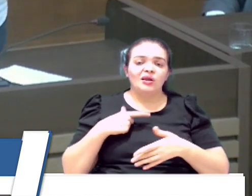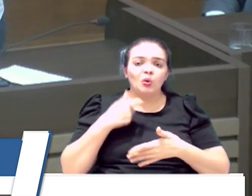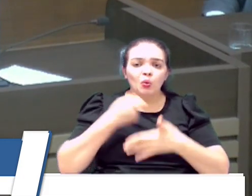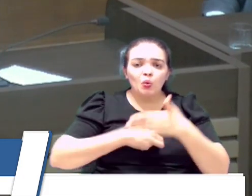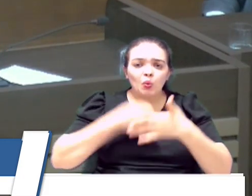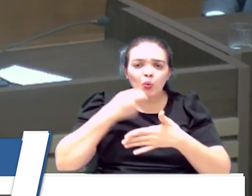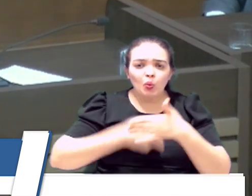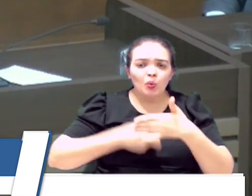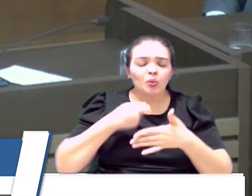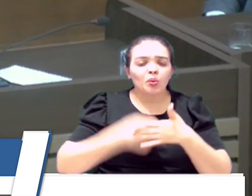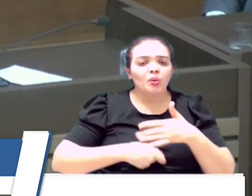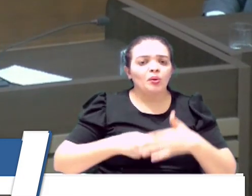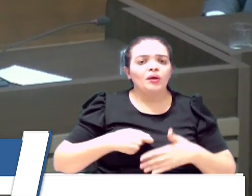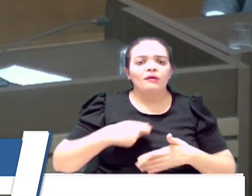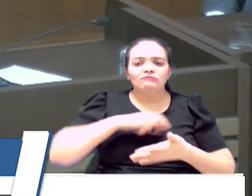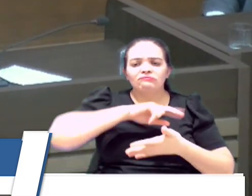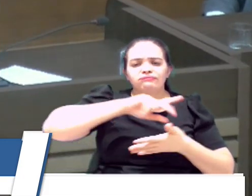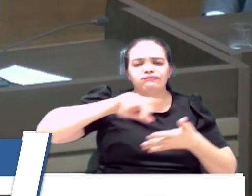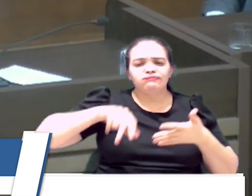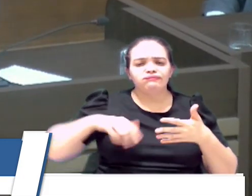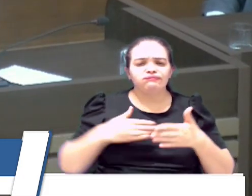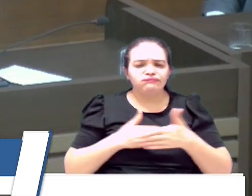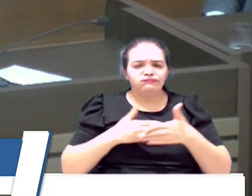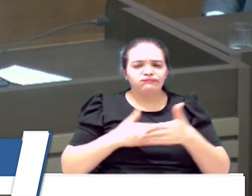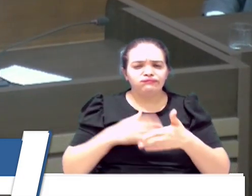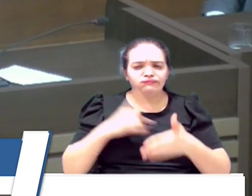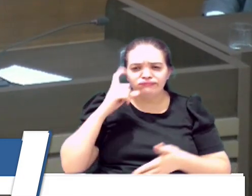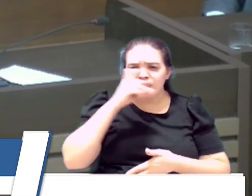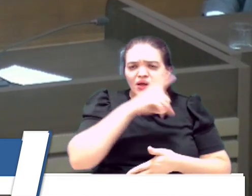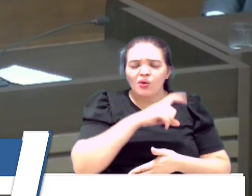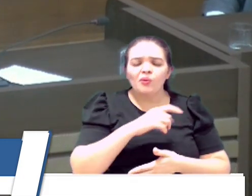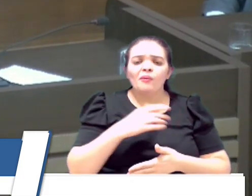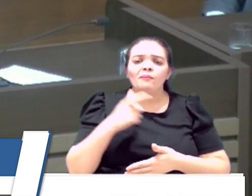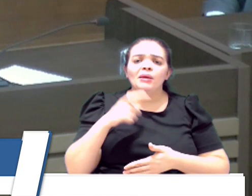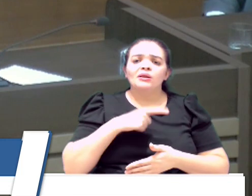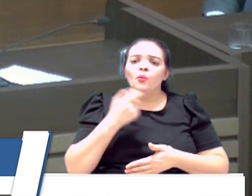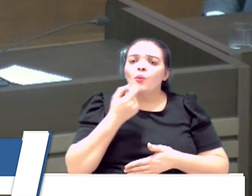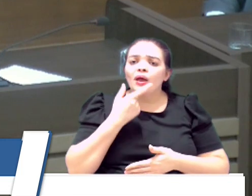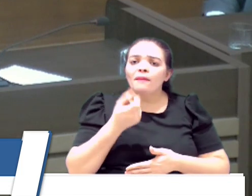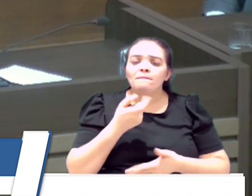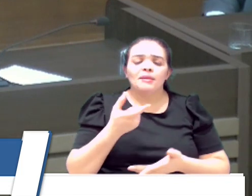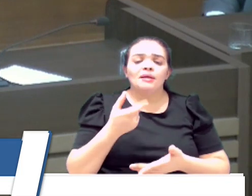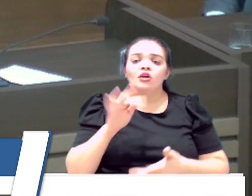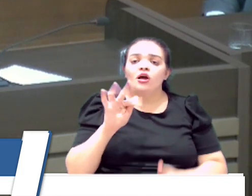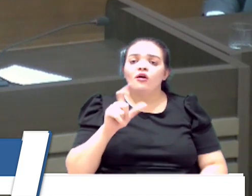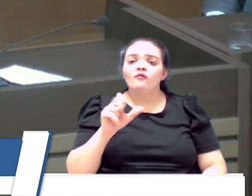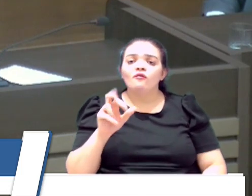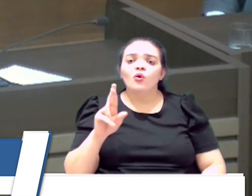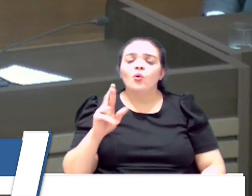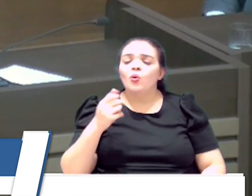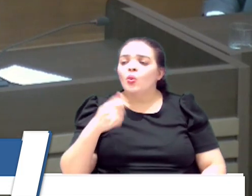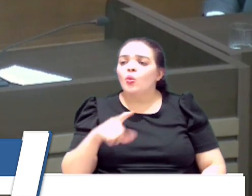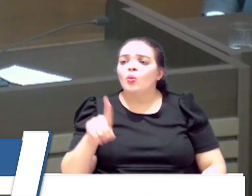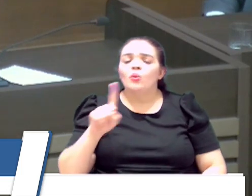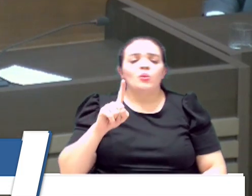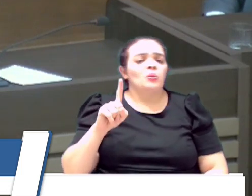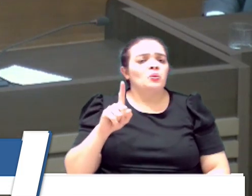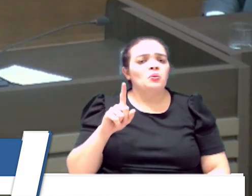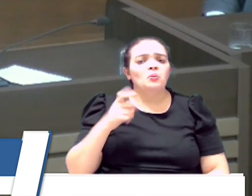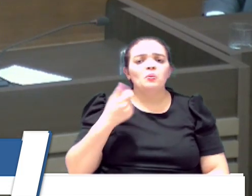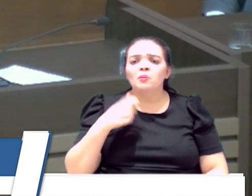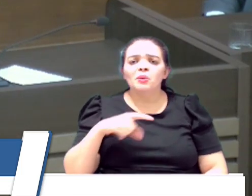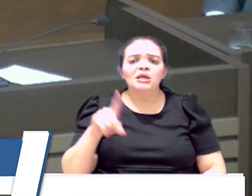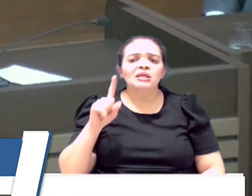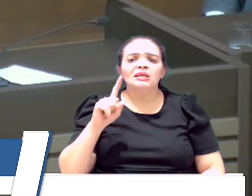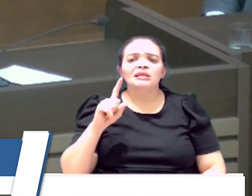precisar enfrentar tanta dificuldade para ter acesso a um medicamento. A Flor da Vida não devia precisar fazer